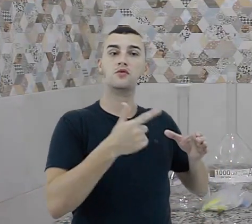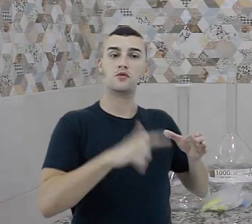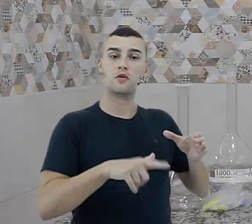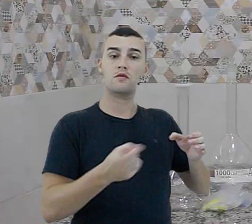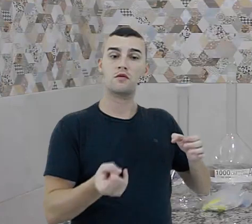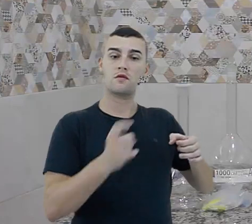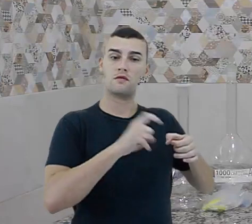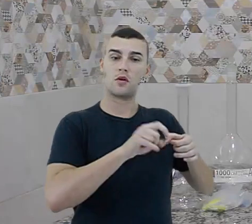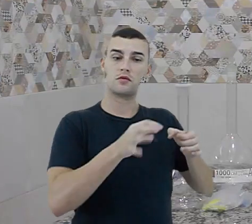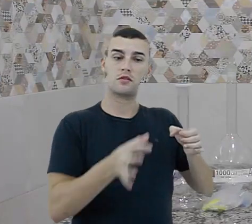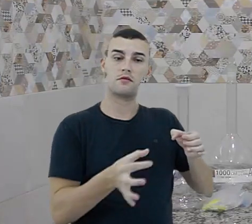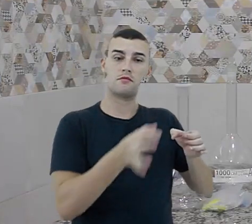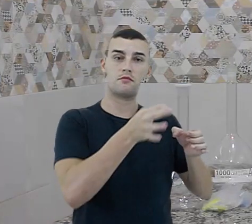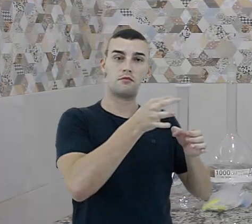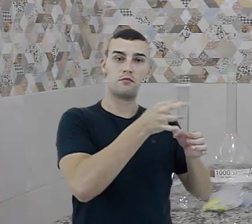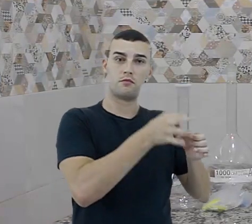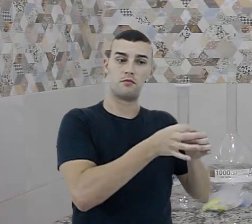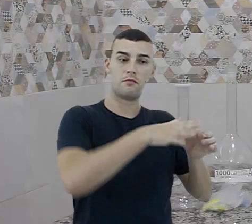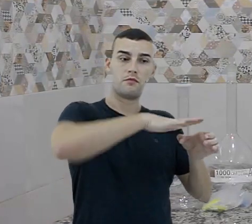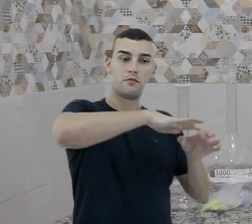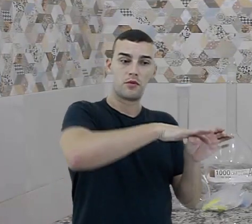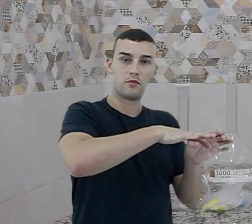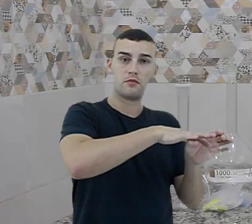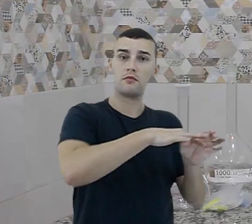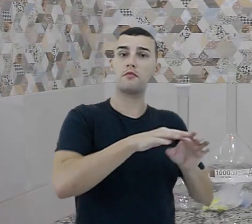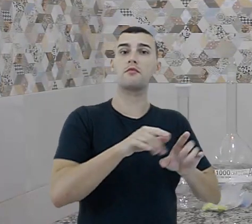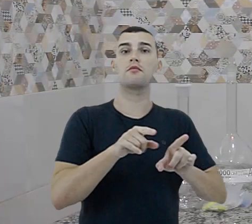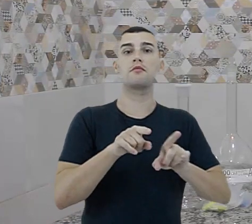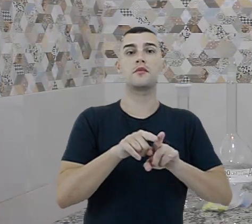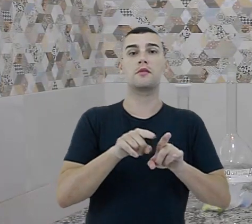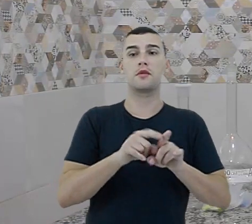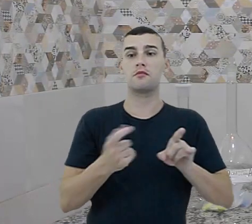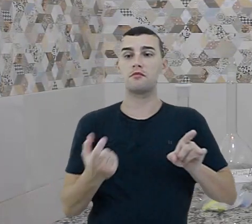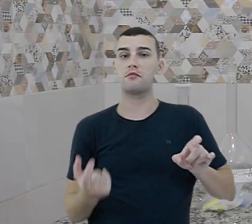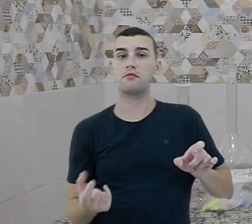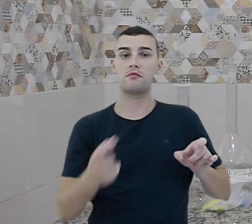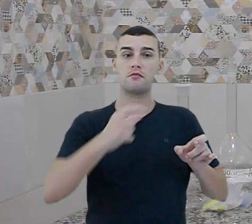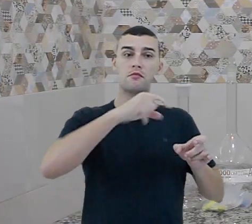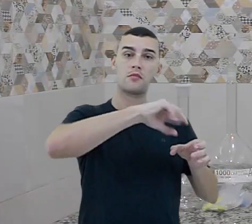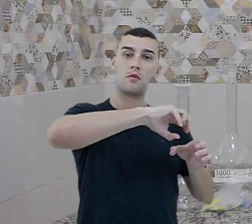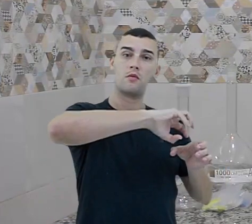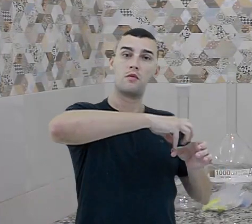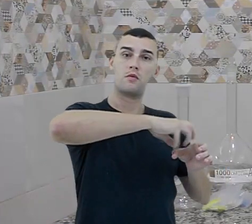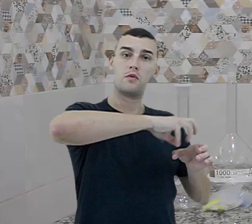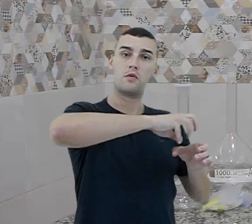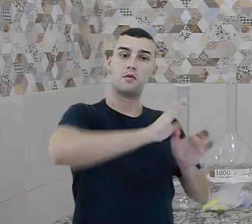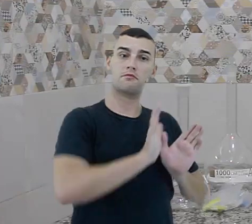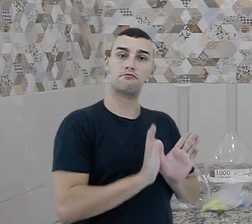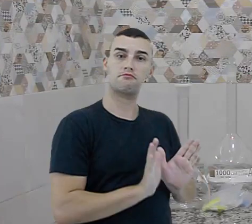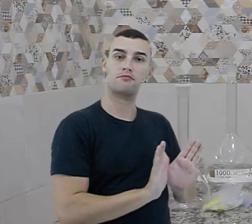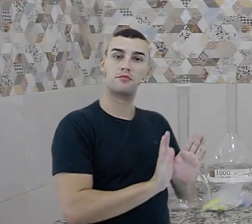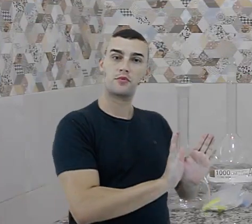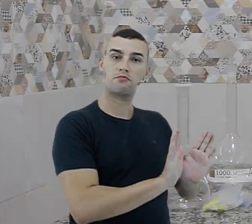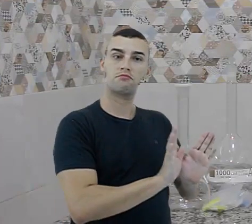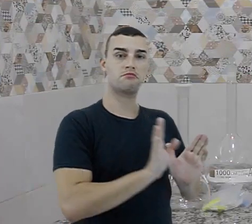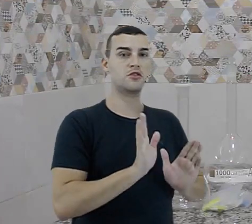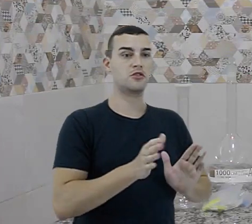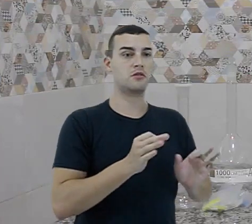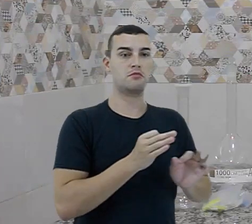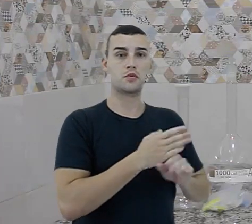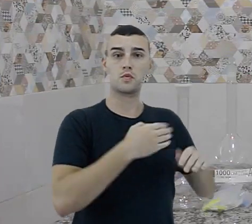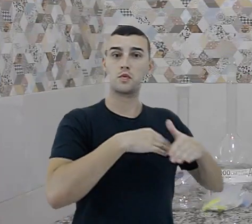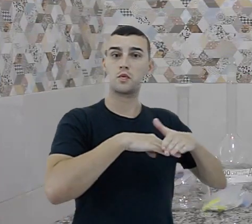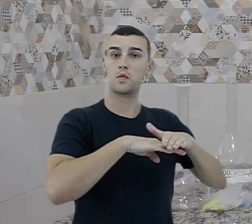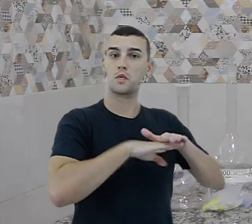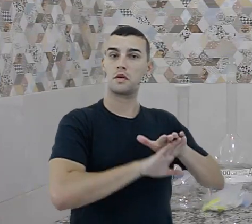estoque. Então eu venho aqui, coloco a rolha e fecho e pronto,